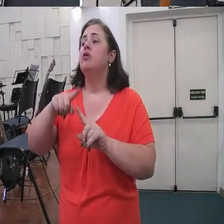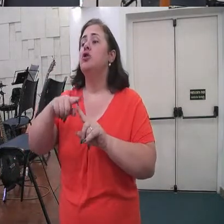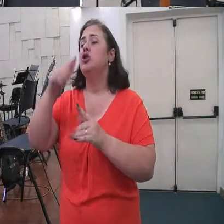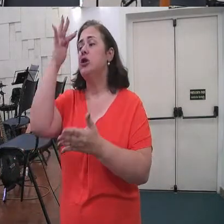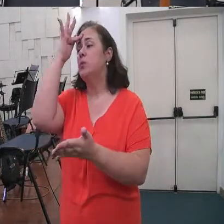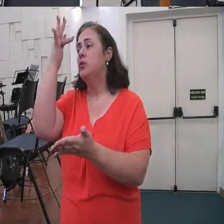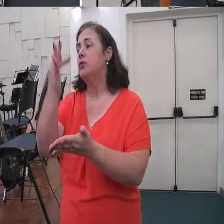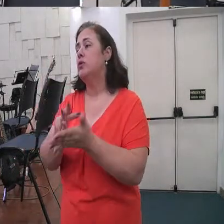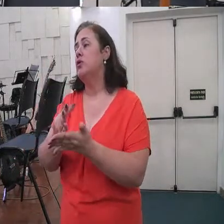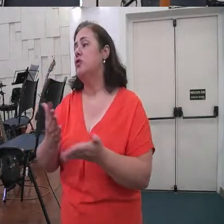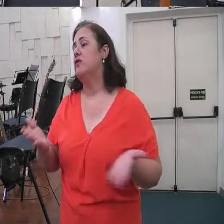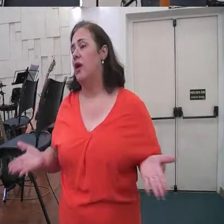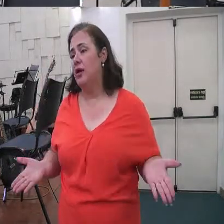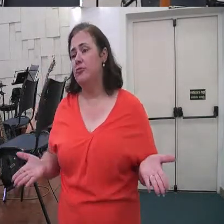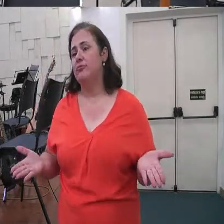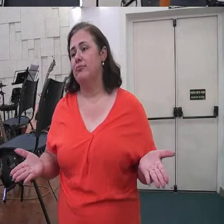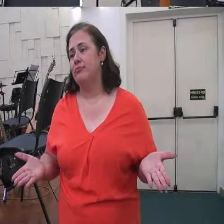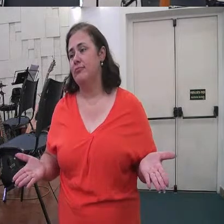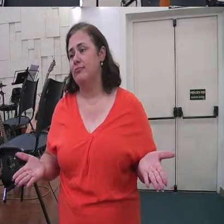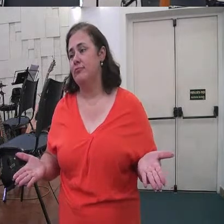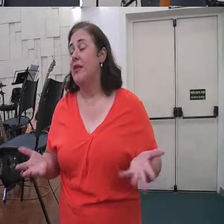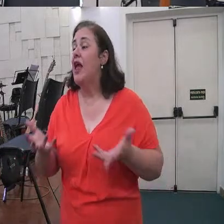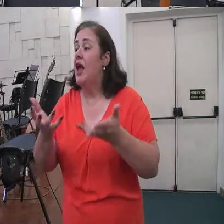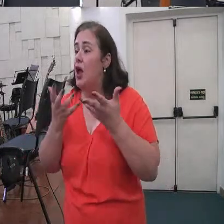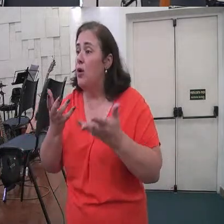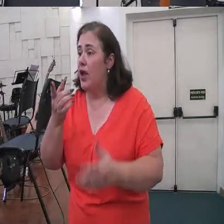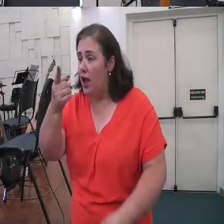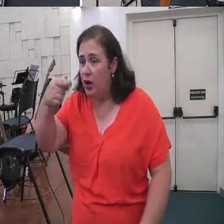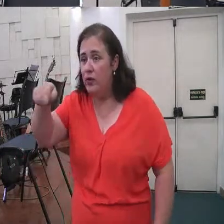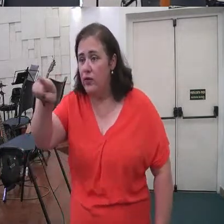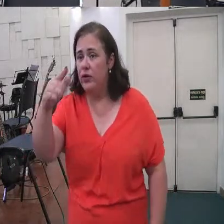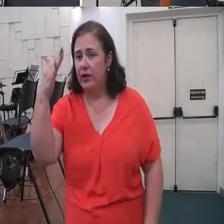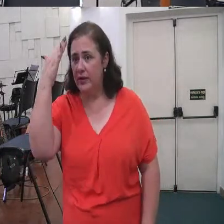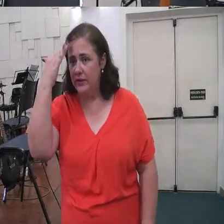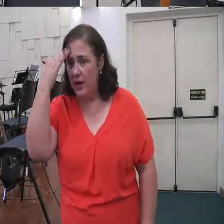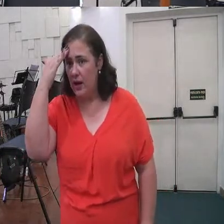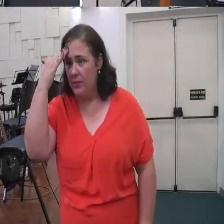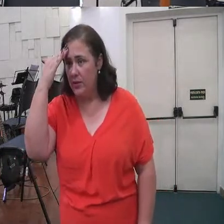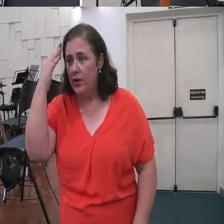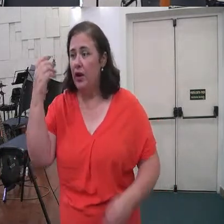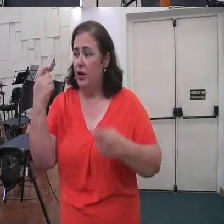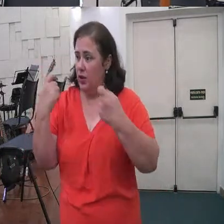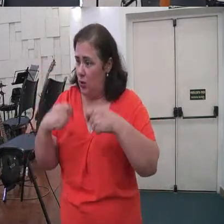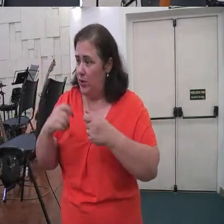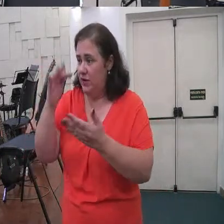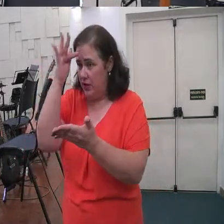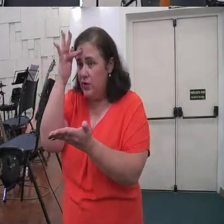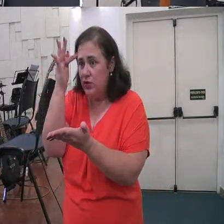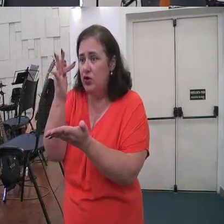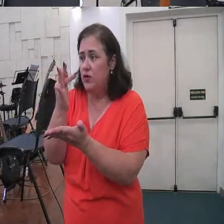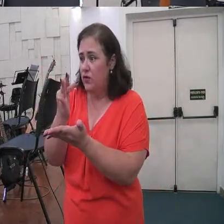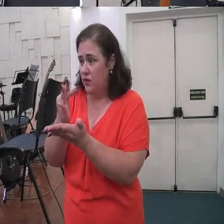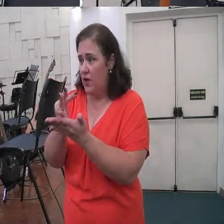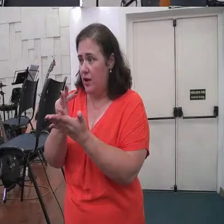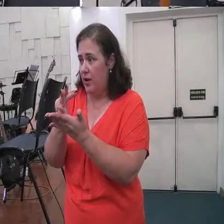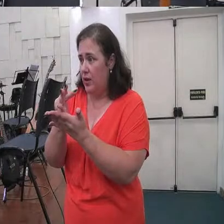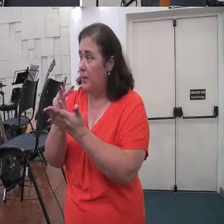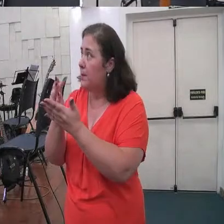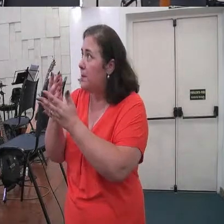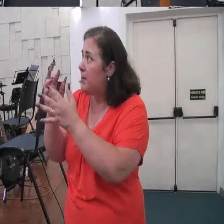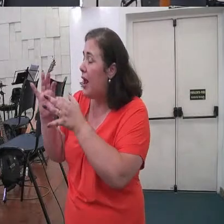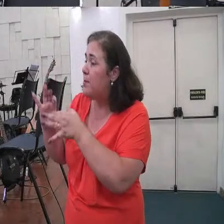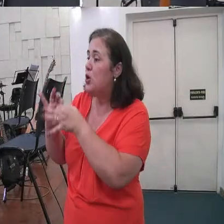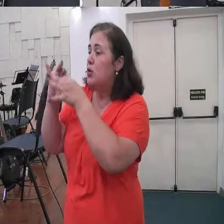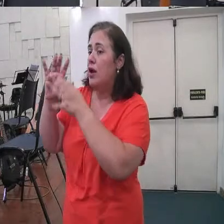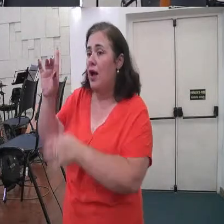você saiba que sem fé é impossível agradar a Deus, mas não pode ser qualquer tipo de fé. Não pode